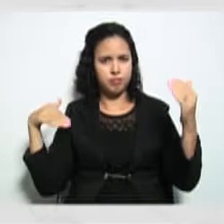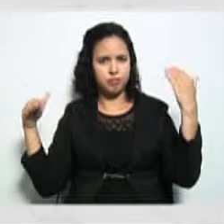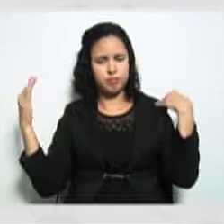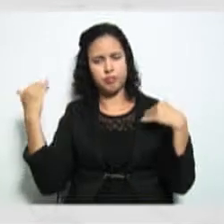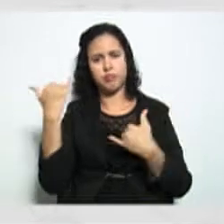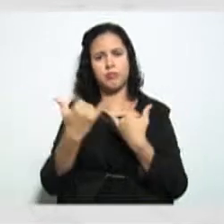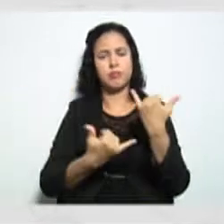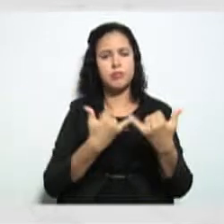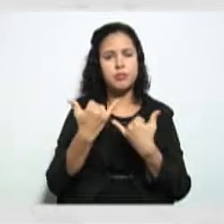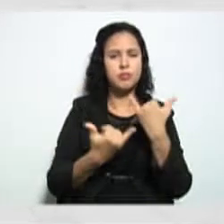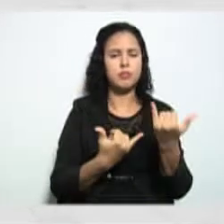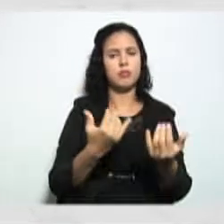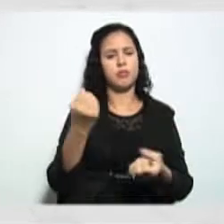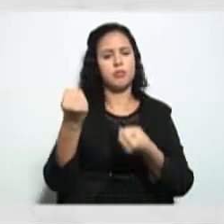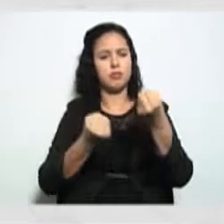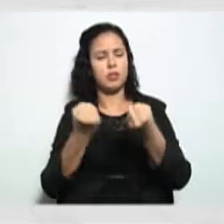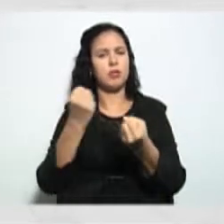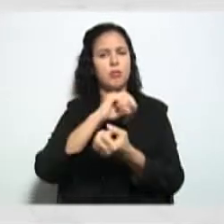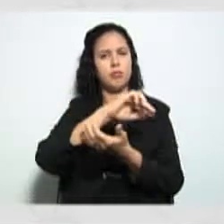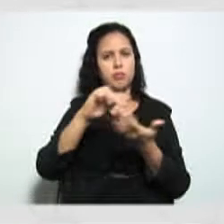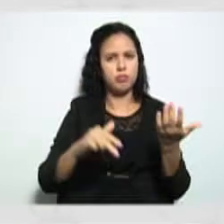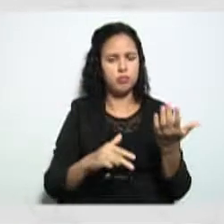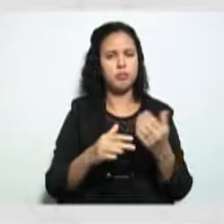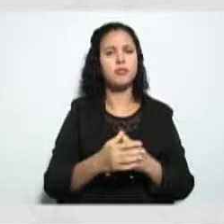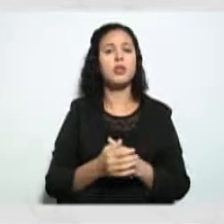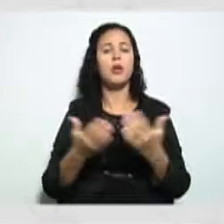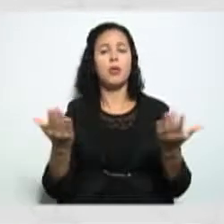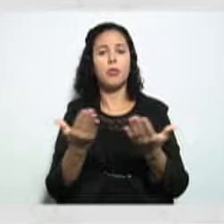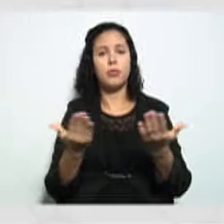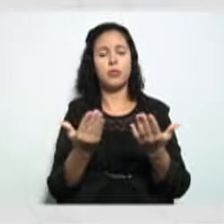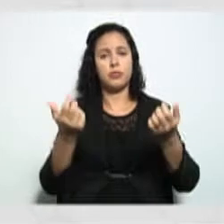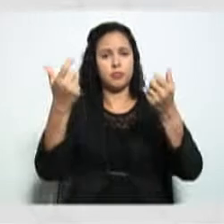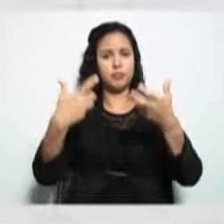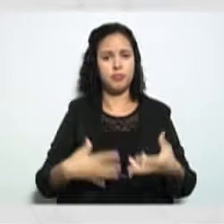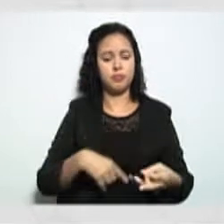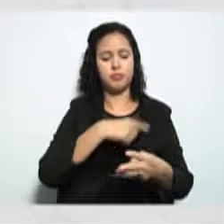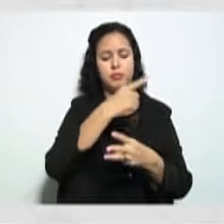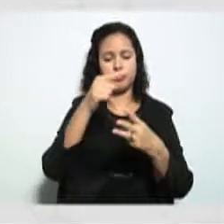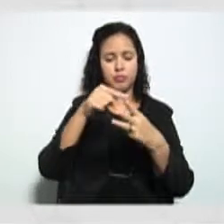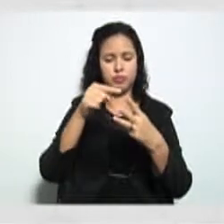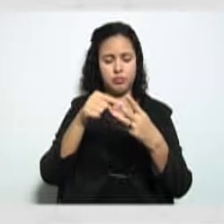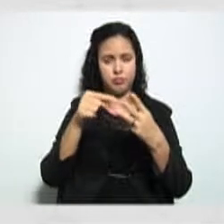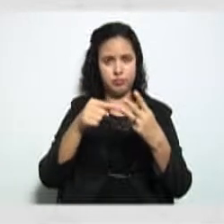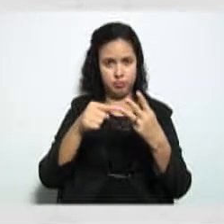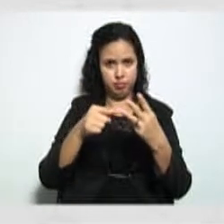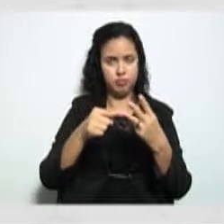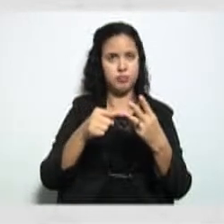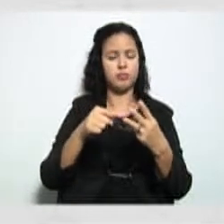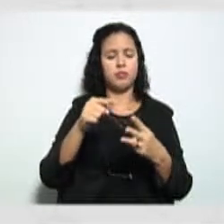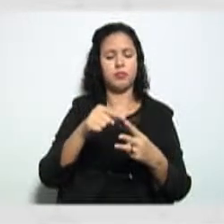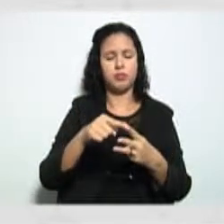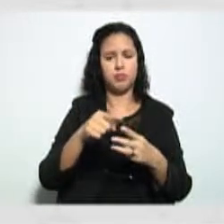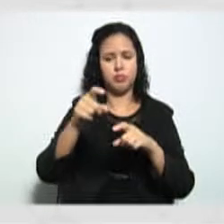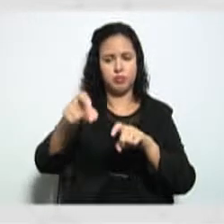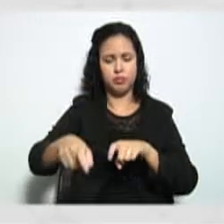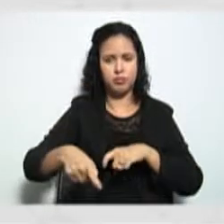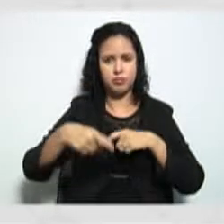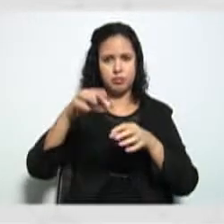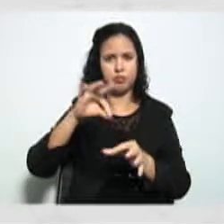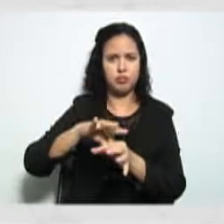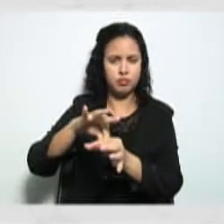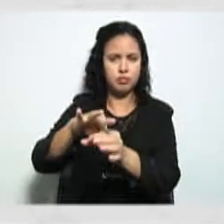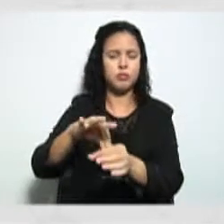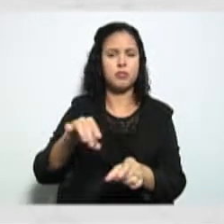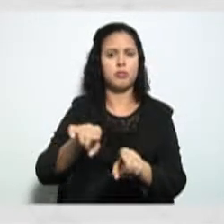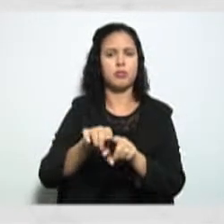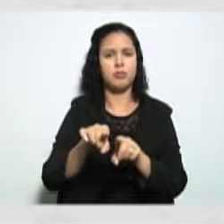ainda de transporte. Na aula de hoje, nós vamos abordar esses três primeiros ramos, ou seja, o agropecuário, o de consumo